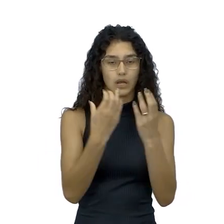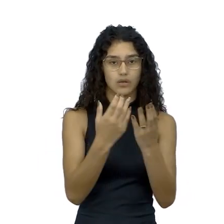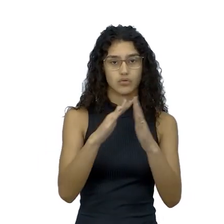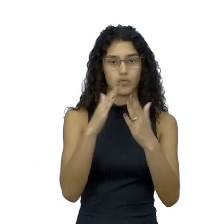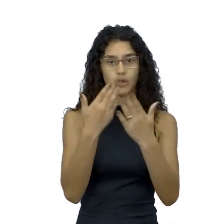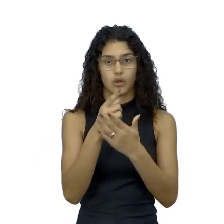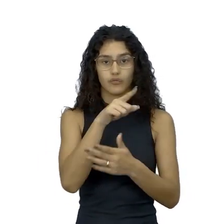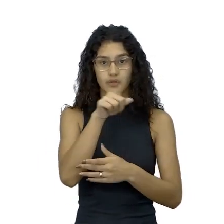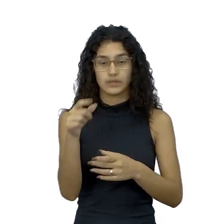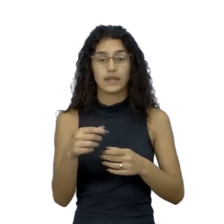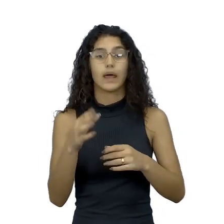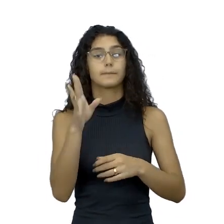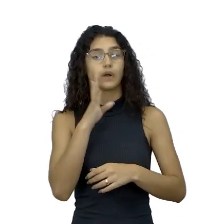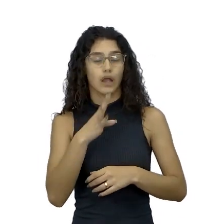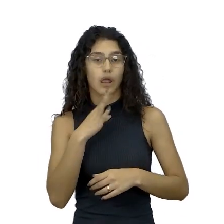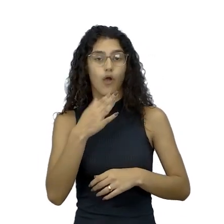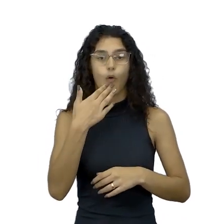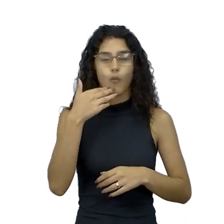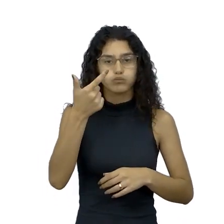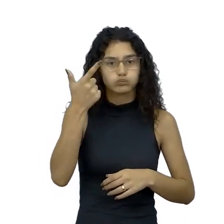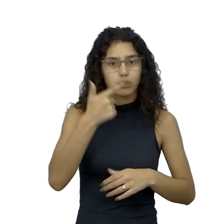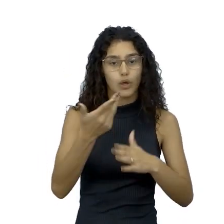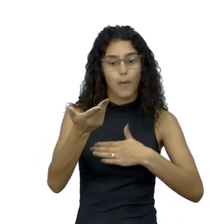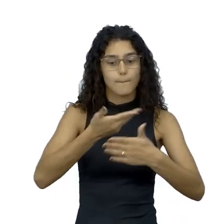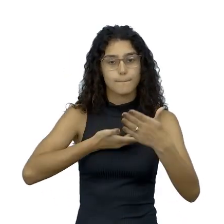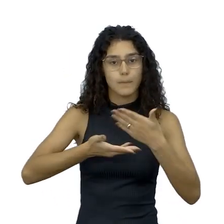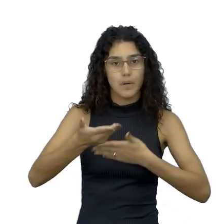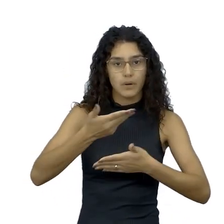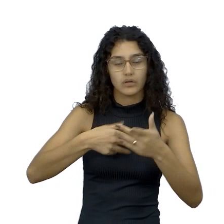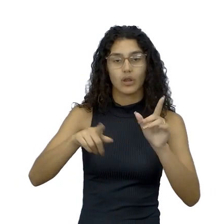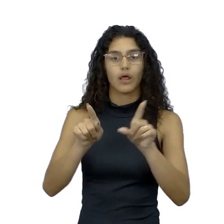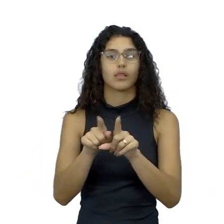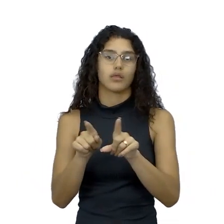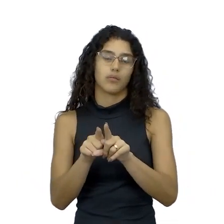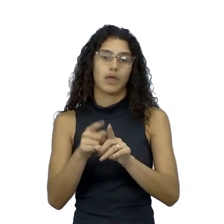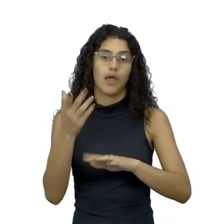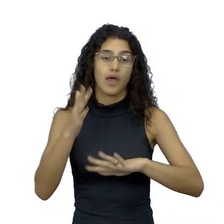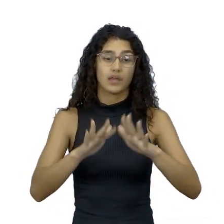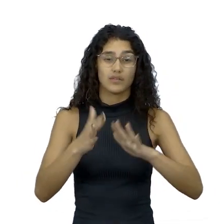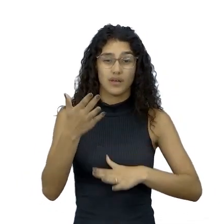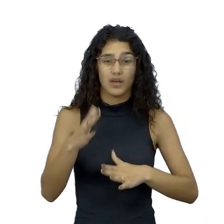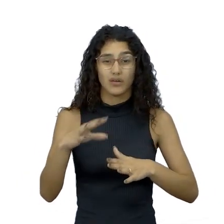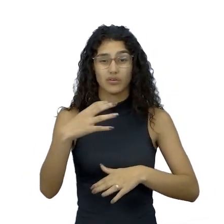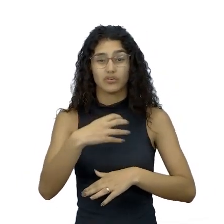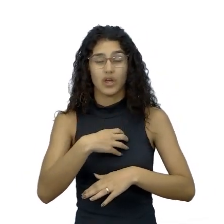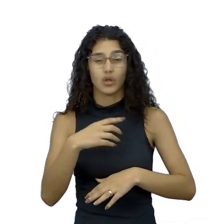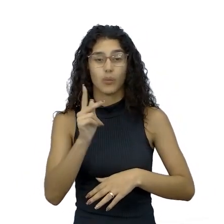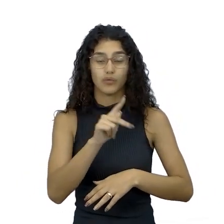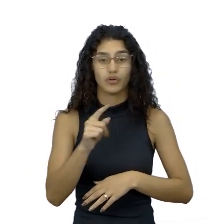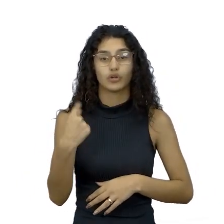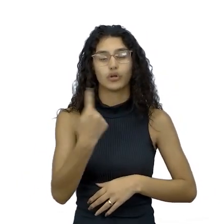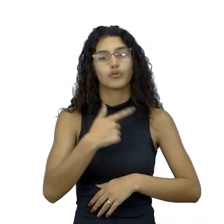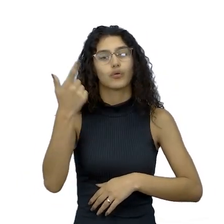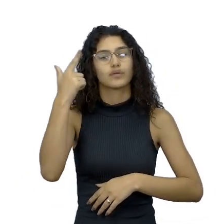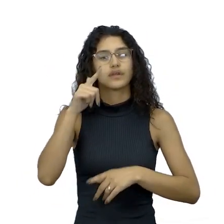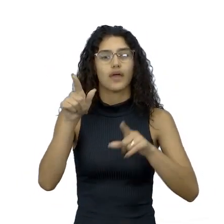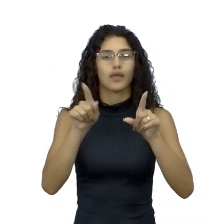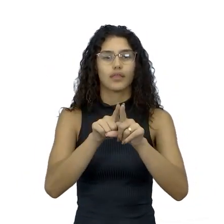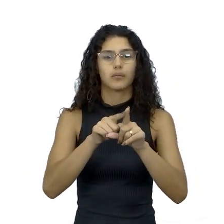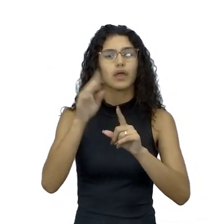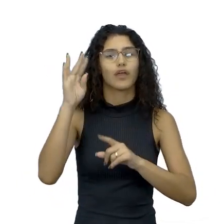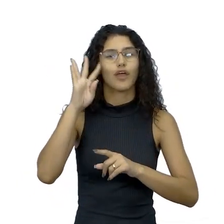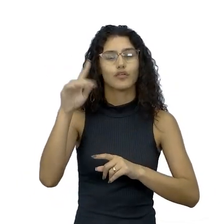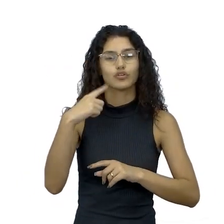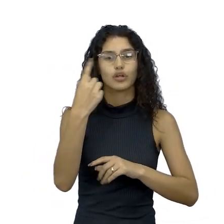aí permitir, for legal isso, compartilhar esses insights. Às vezes, com um insight de um professor, a gente consegue também refletir sobre a